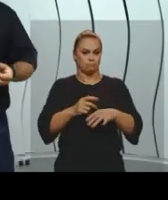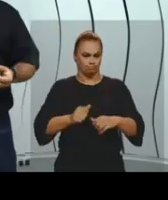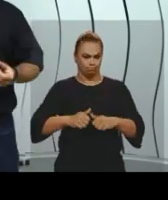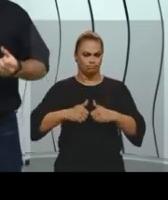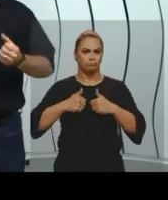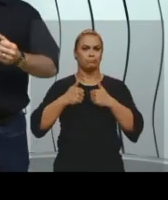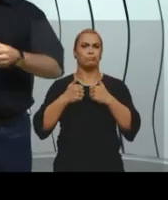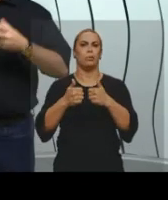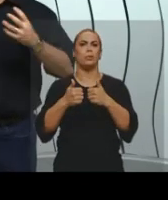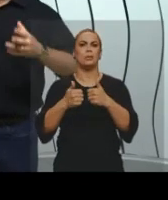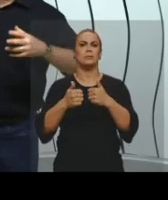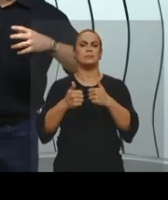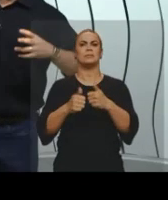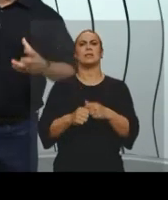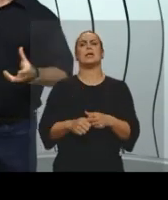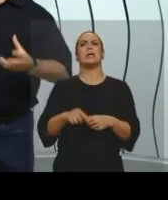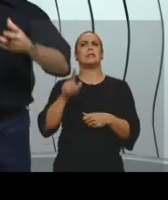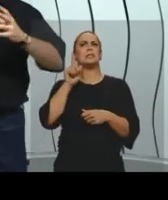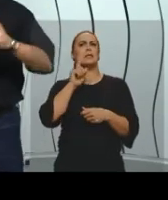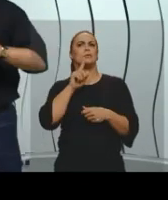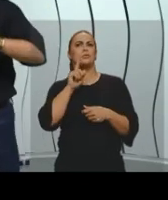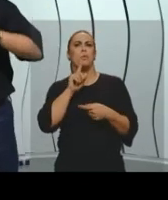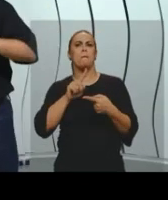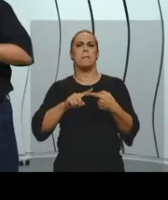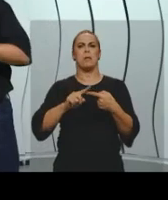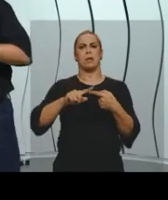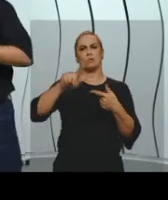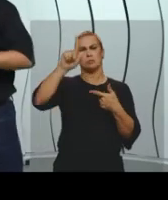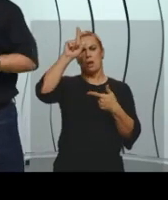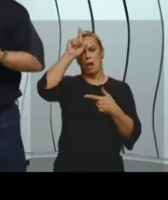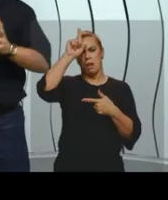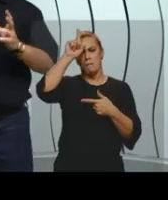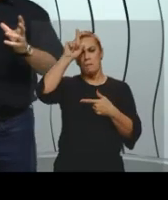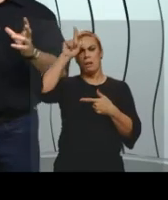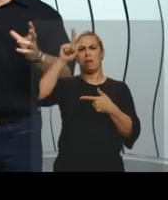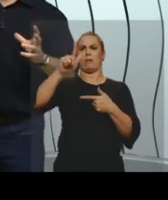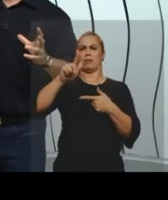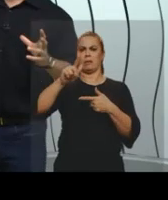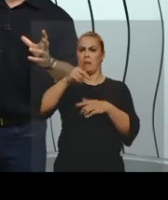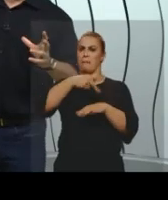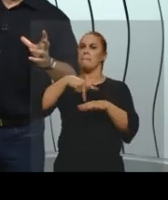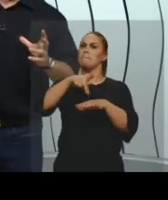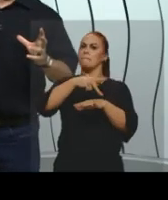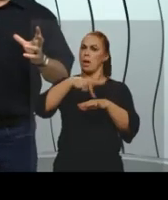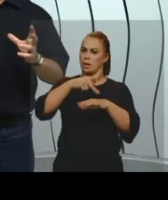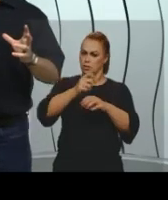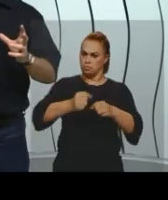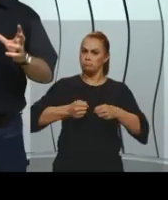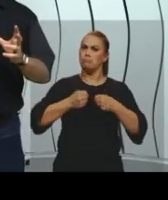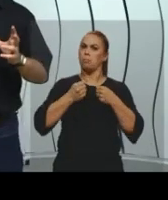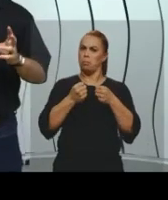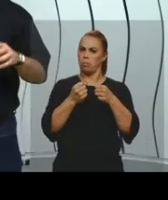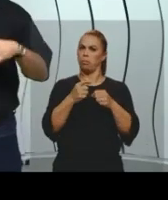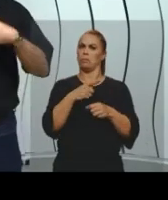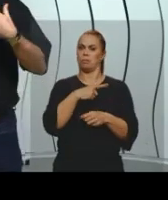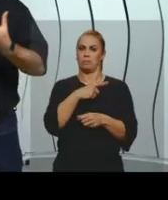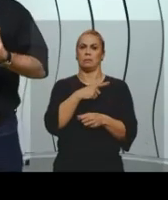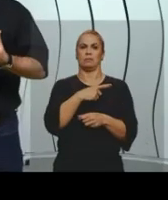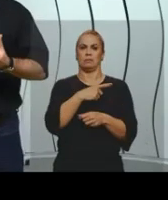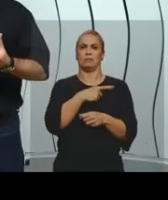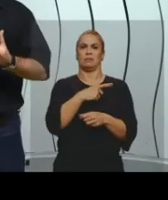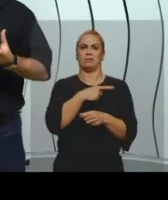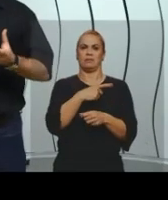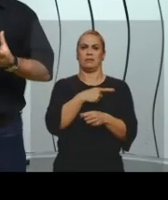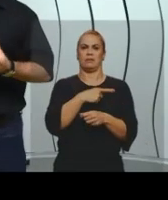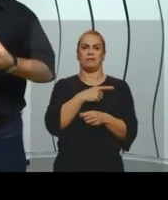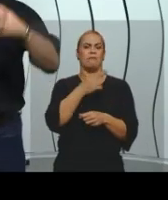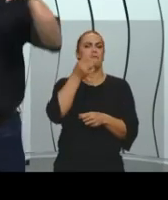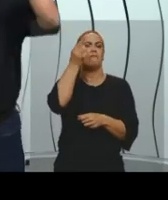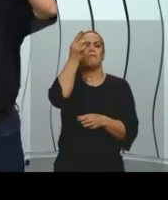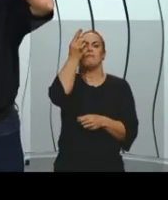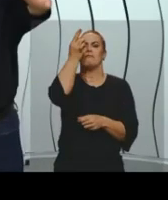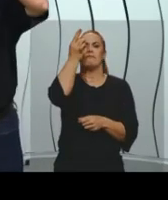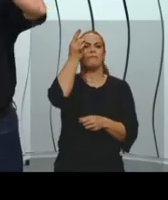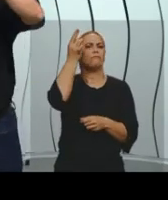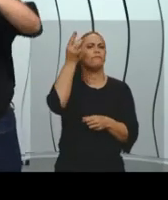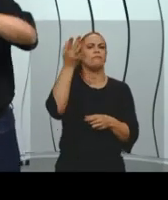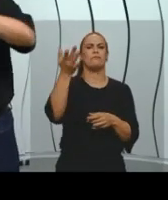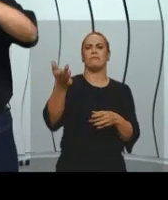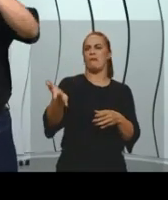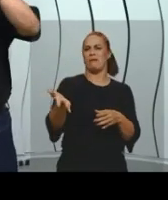Alemanha, grandes países extremamente poderosos, seria muito fácil para eles